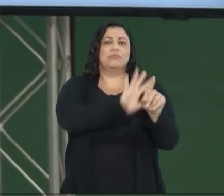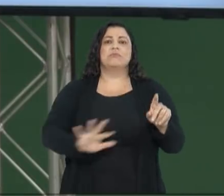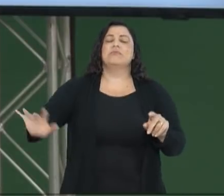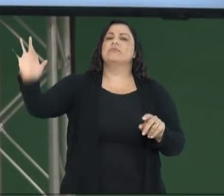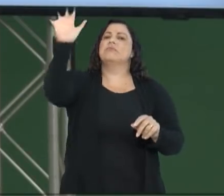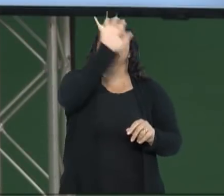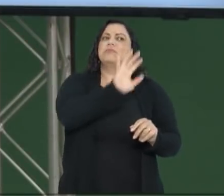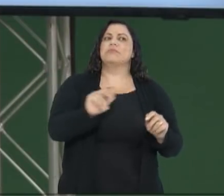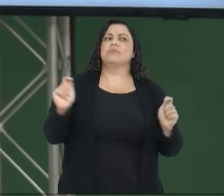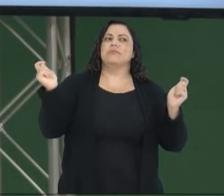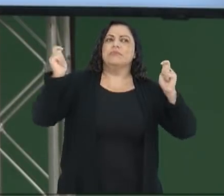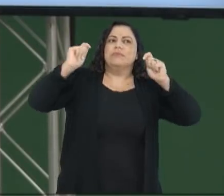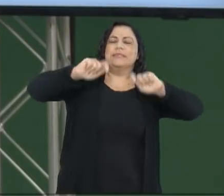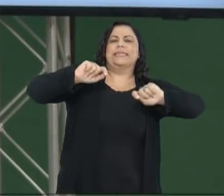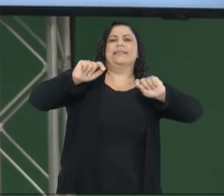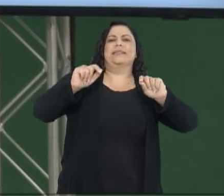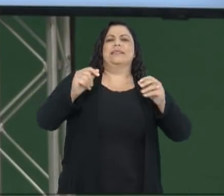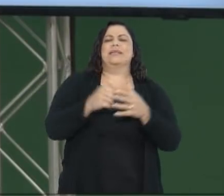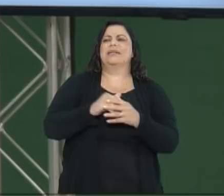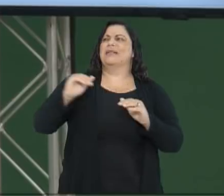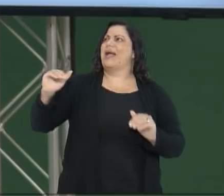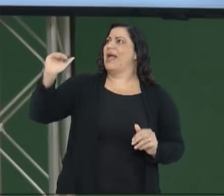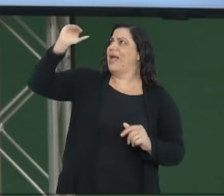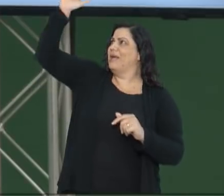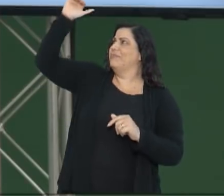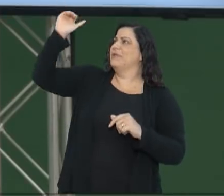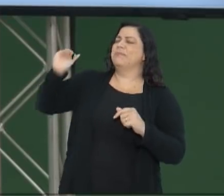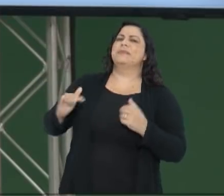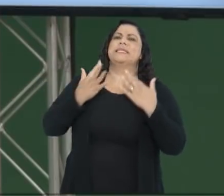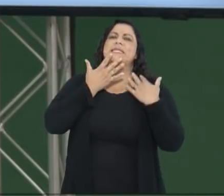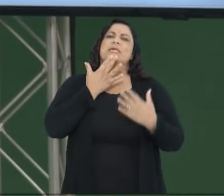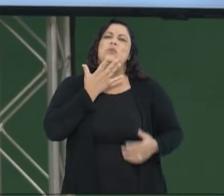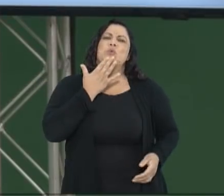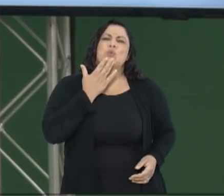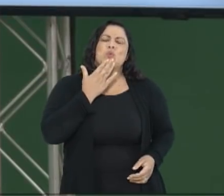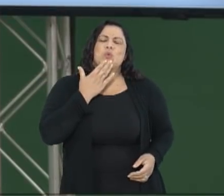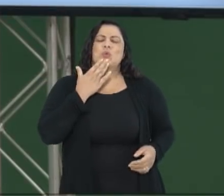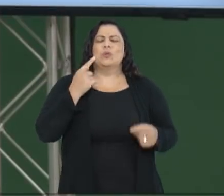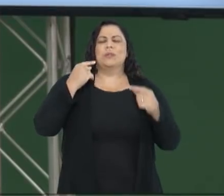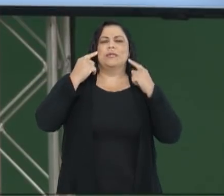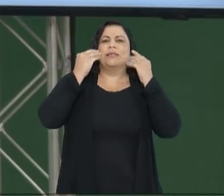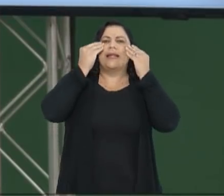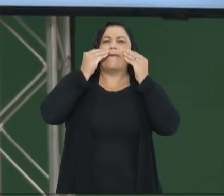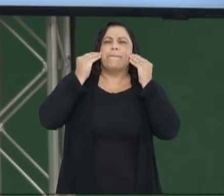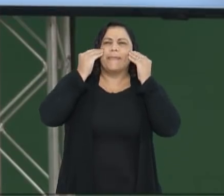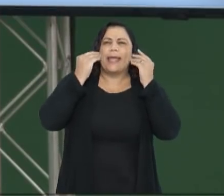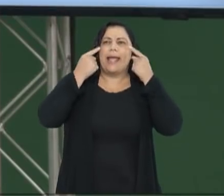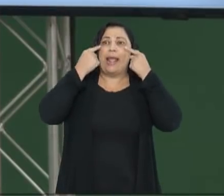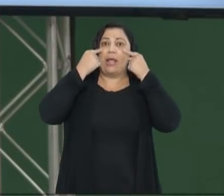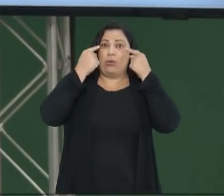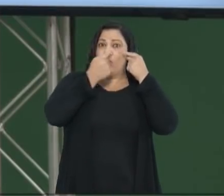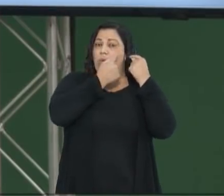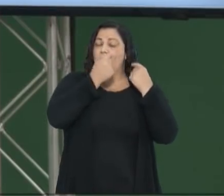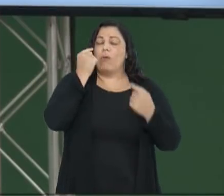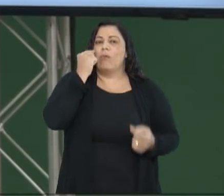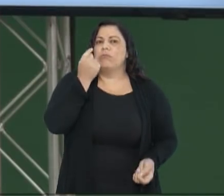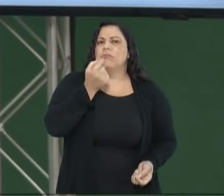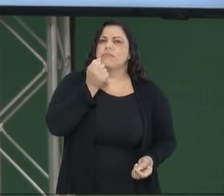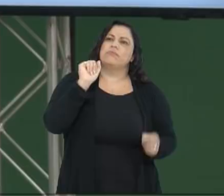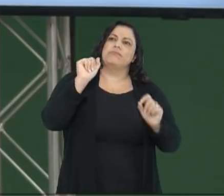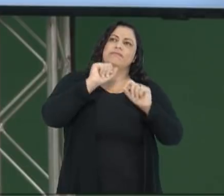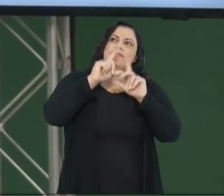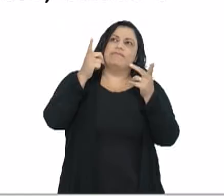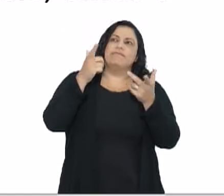né, em relação à estatura, a cor da pele, cabelos e olhos muito claros, um tipo que encontra-se